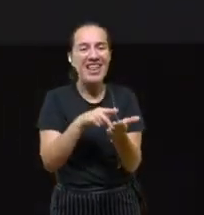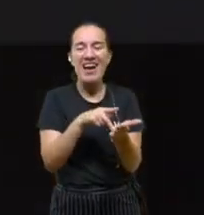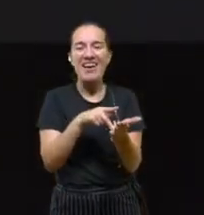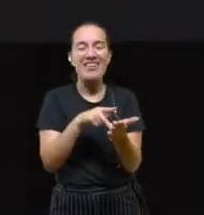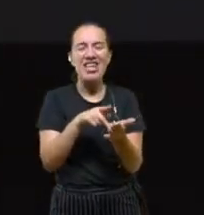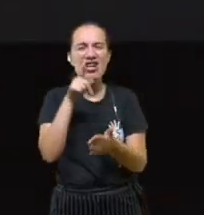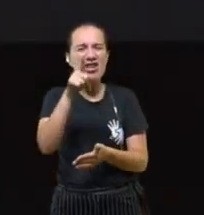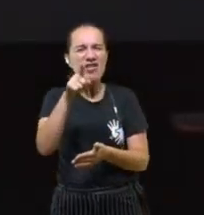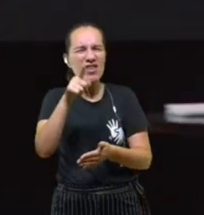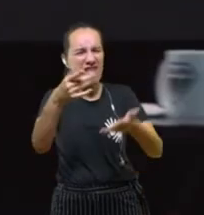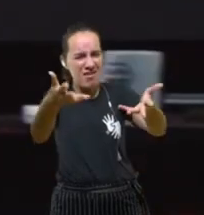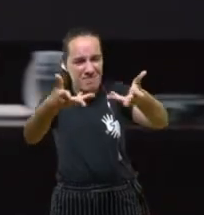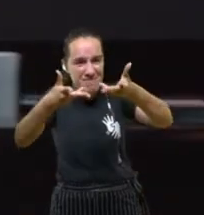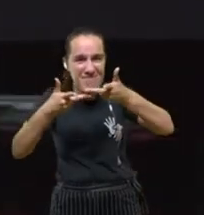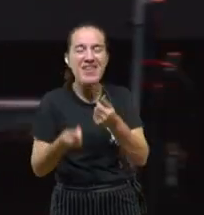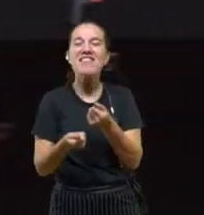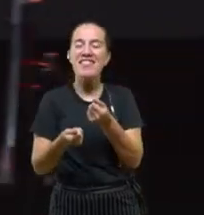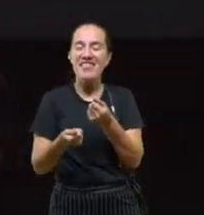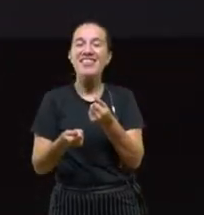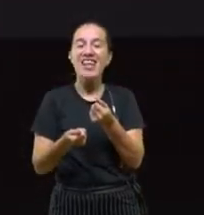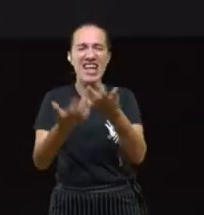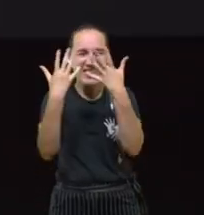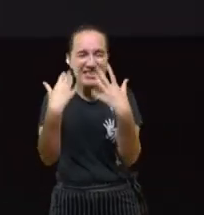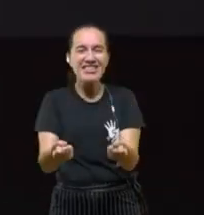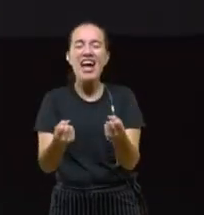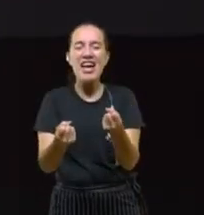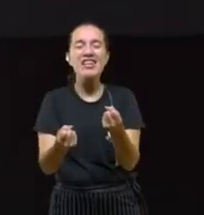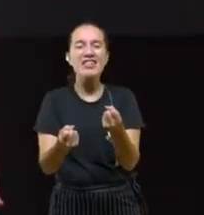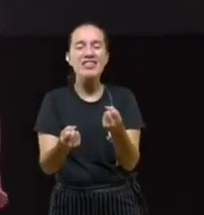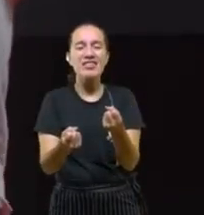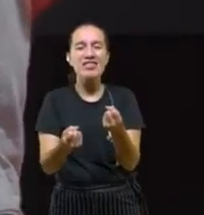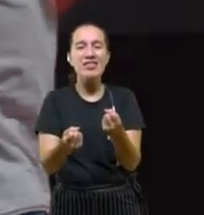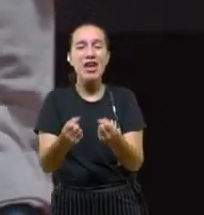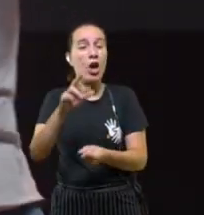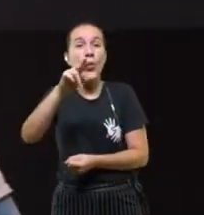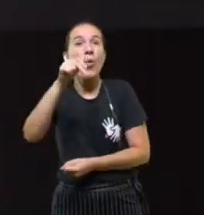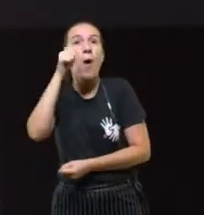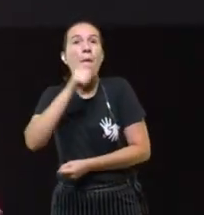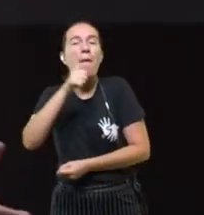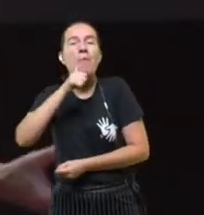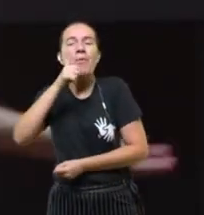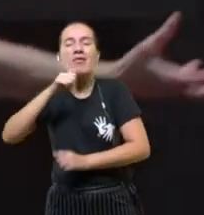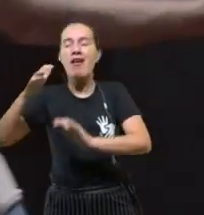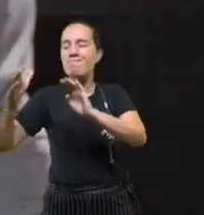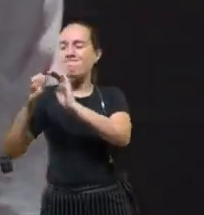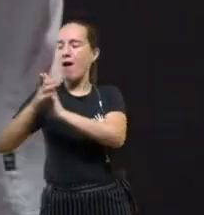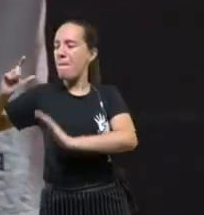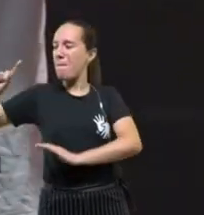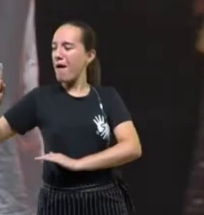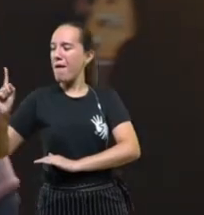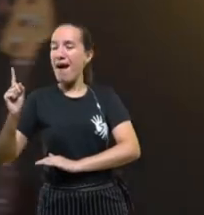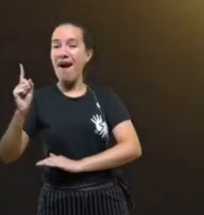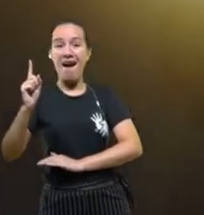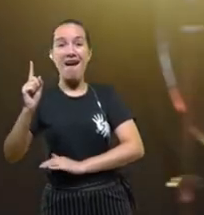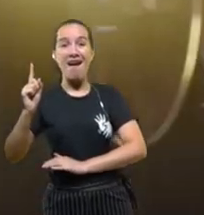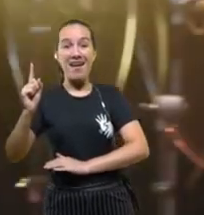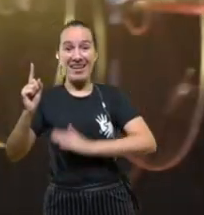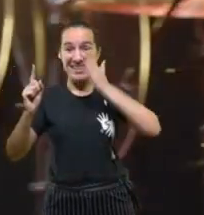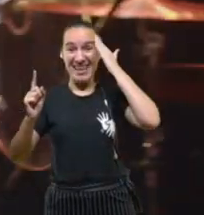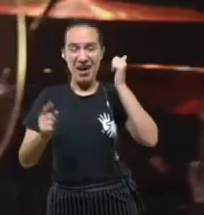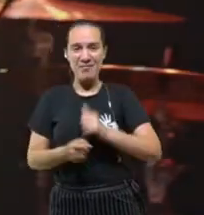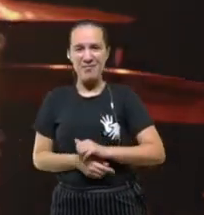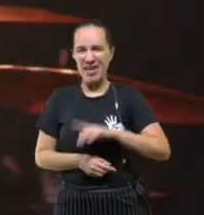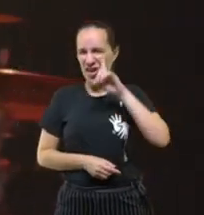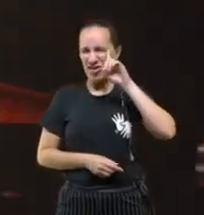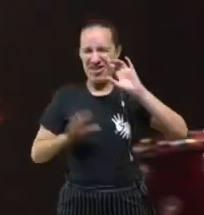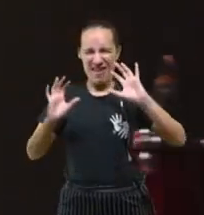você vem como aquele, uma noiva vem com confiança ao seu